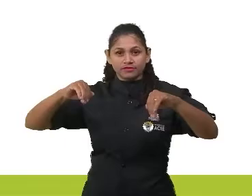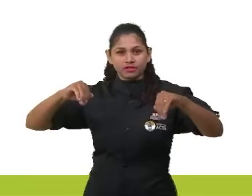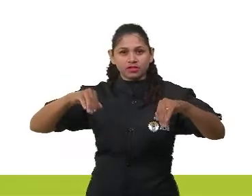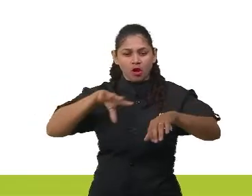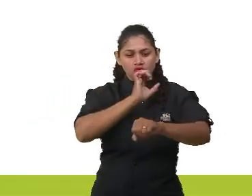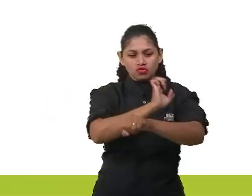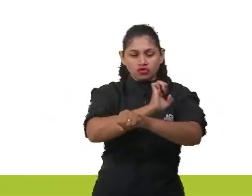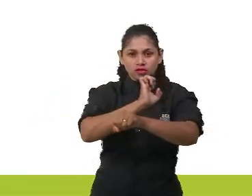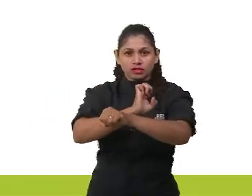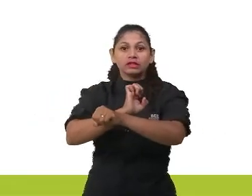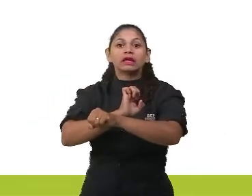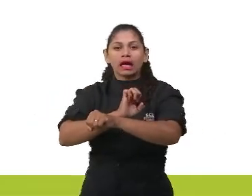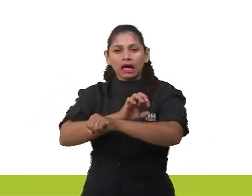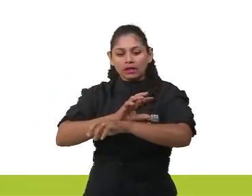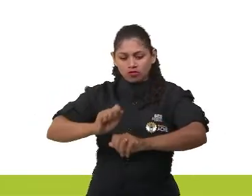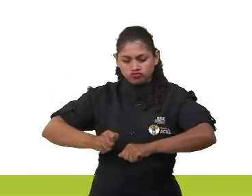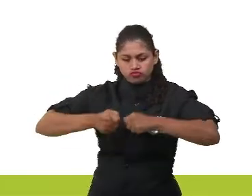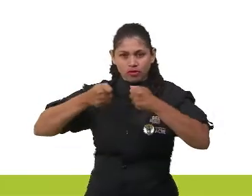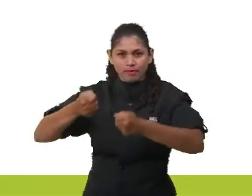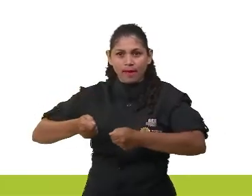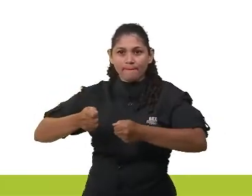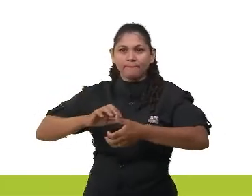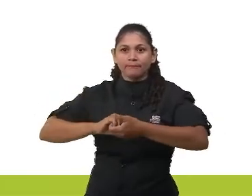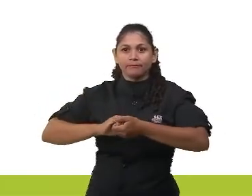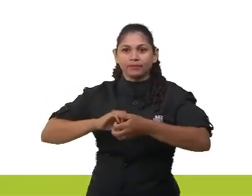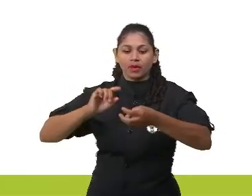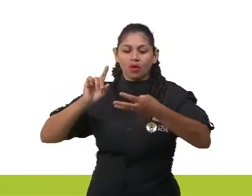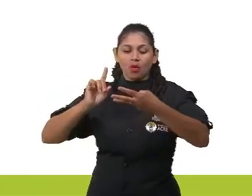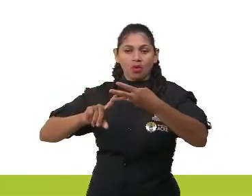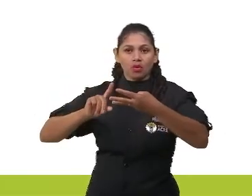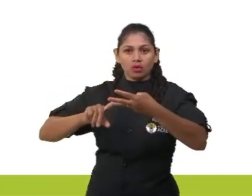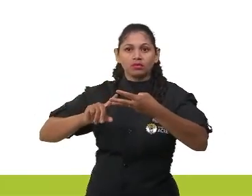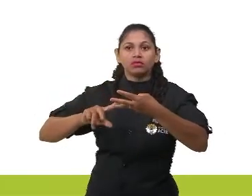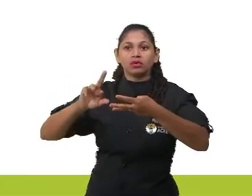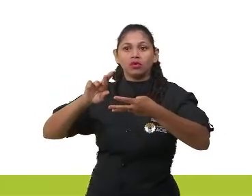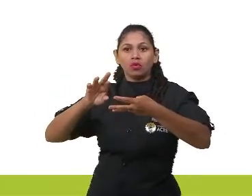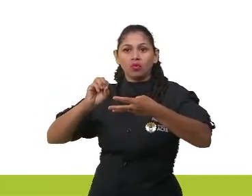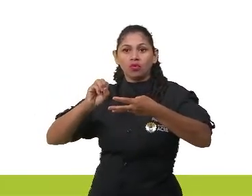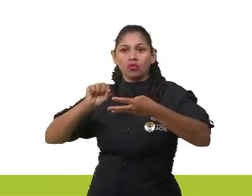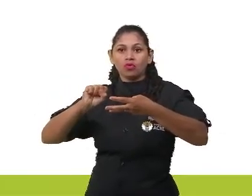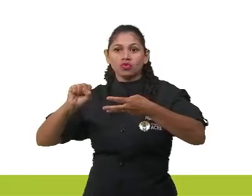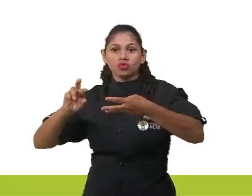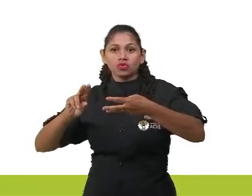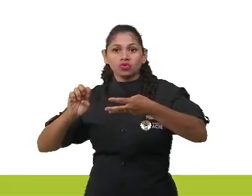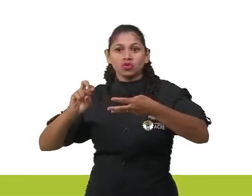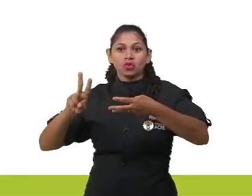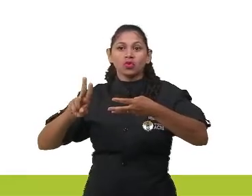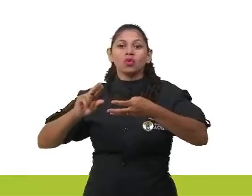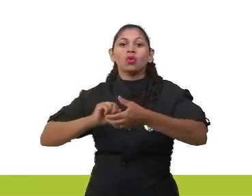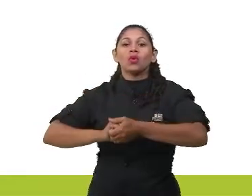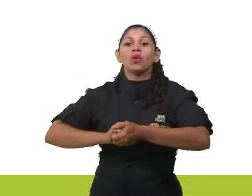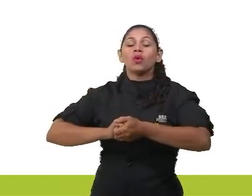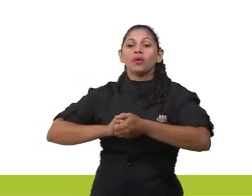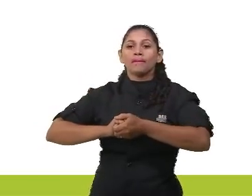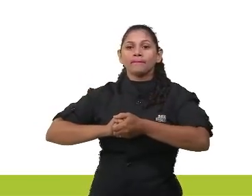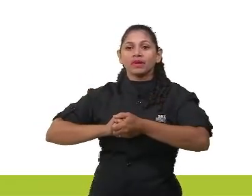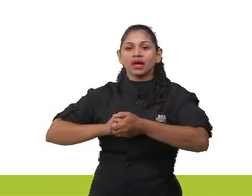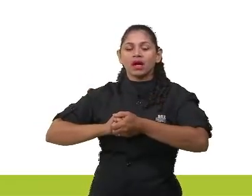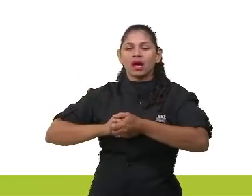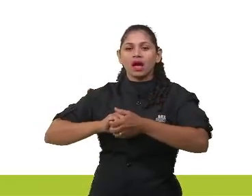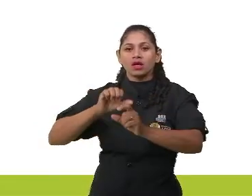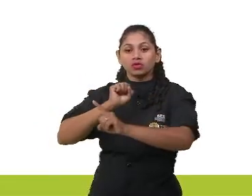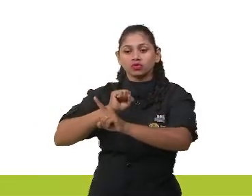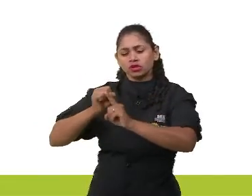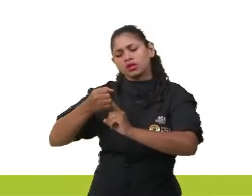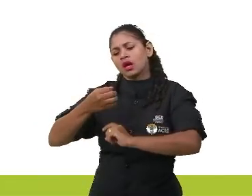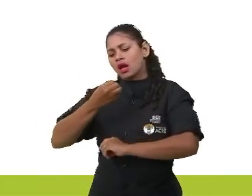lá na frente. O Rousseau, que traz a ideia da soberania popular, né, a ideia do homem nascer bom e a sociedade o corromper. E o